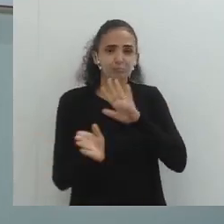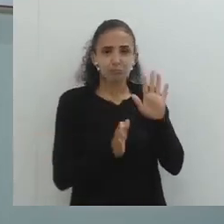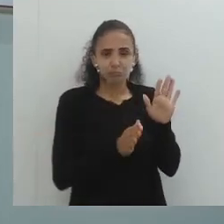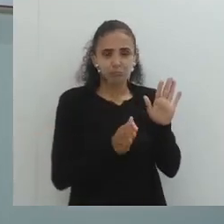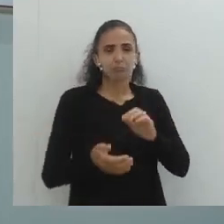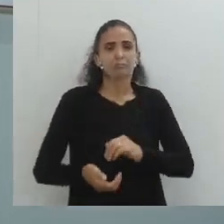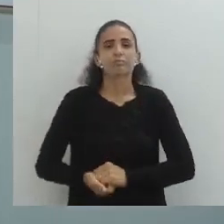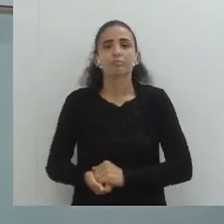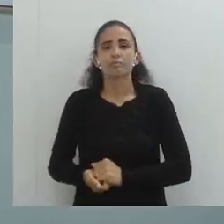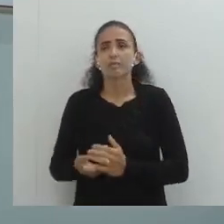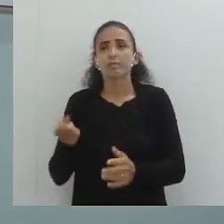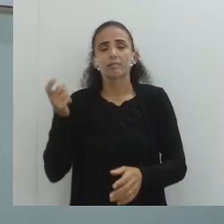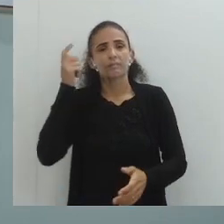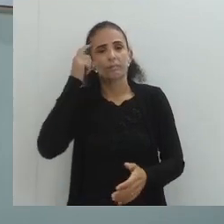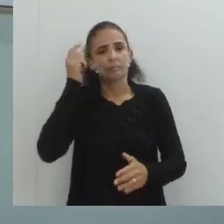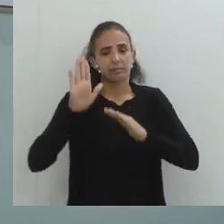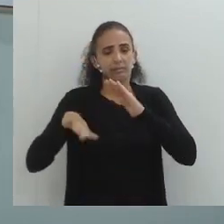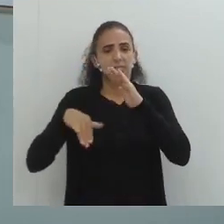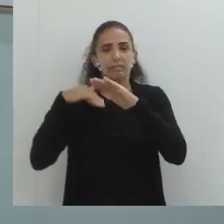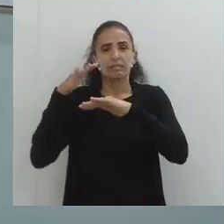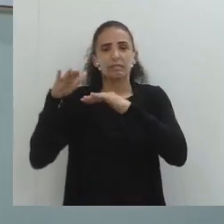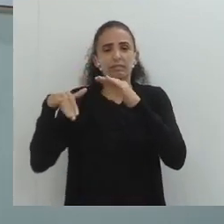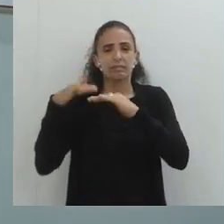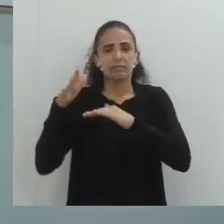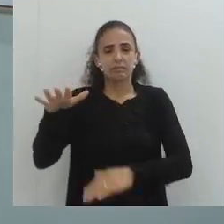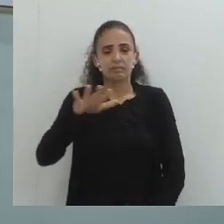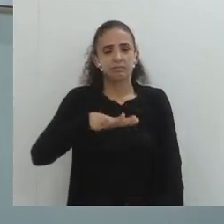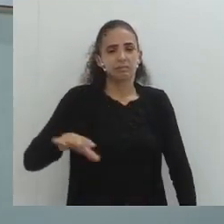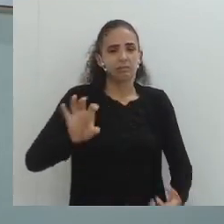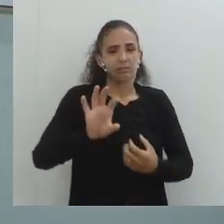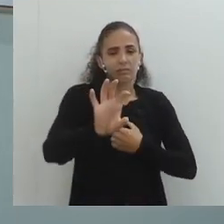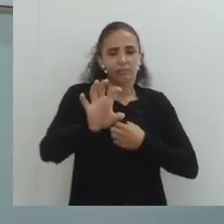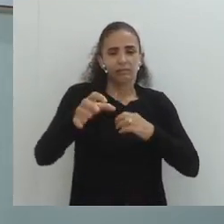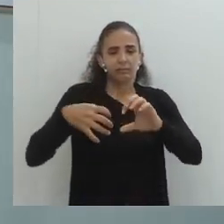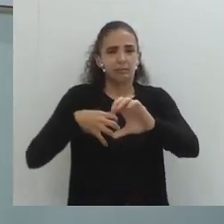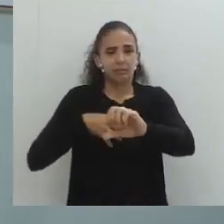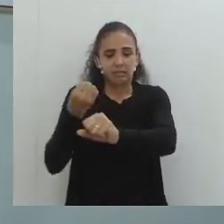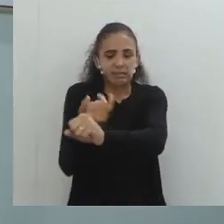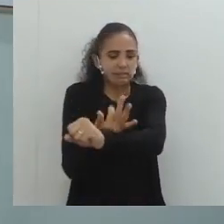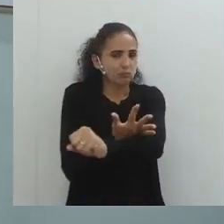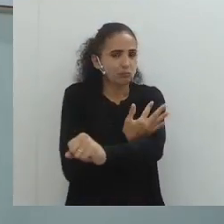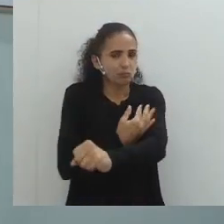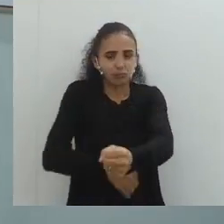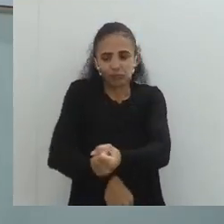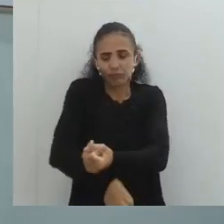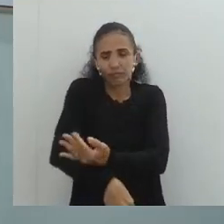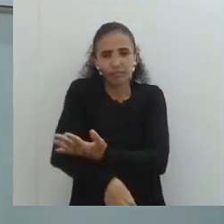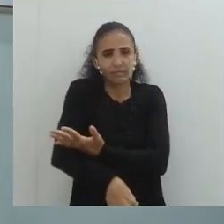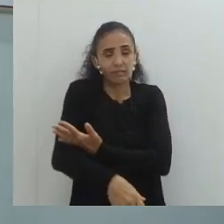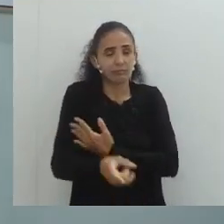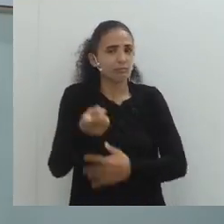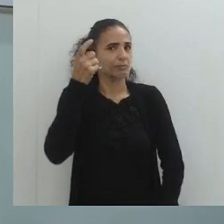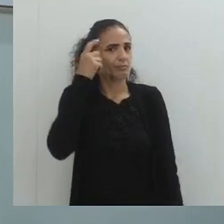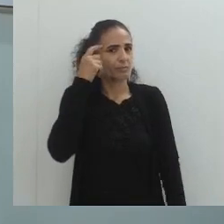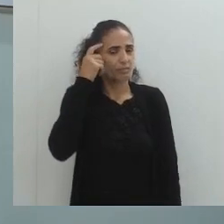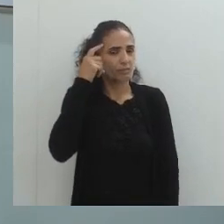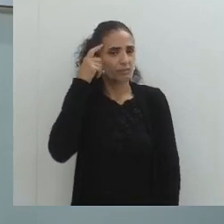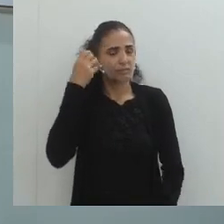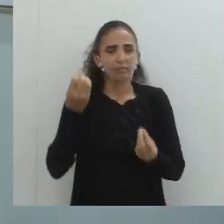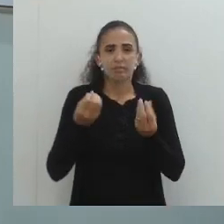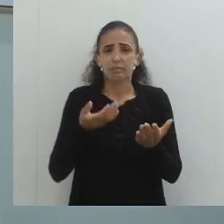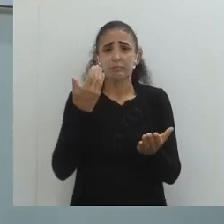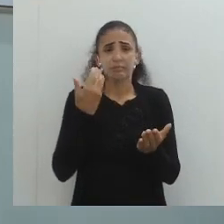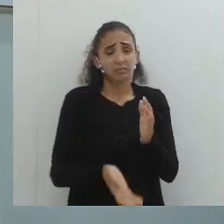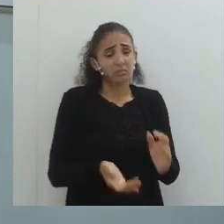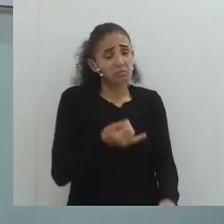poxa, ele começa também a desenvolver essa dimensão afetiva, emocional. E aí eu pensava, poxa, quando eu perdi eu